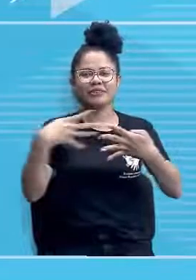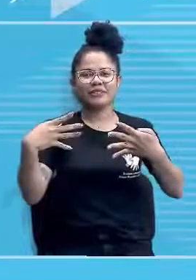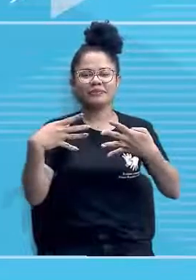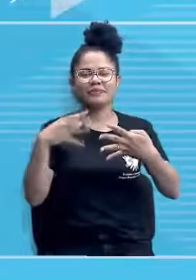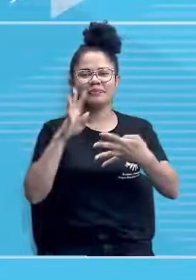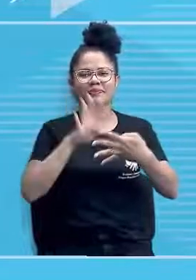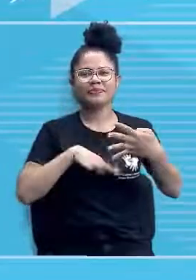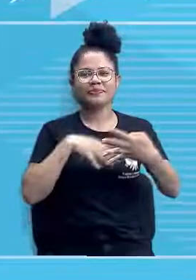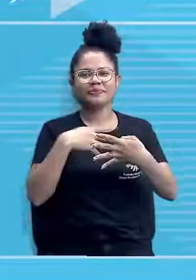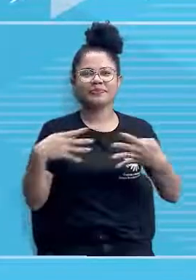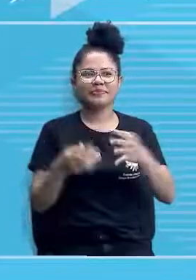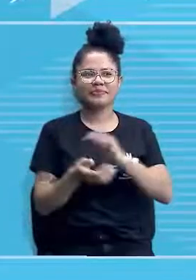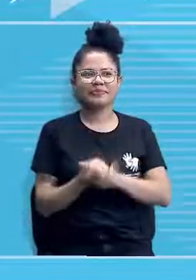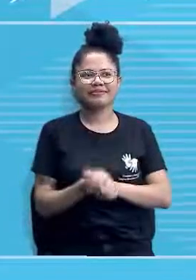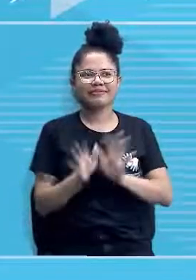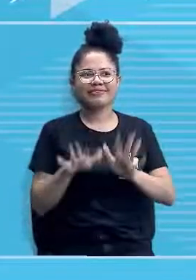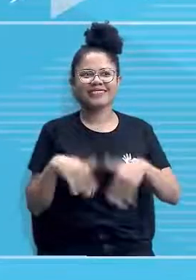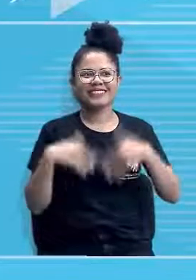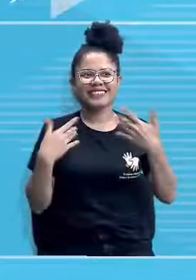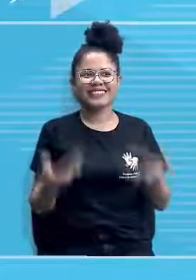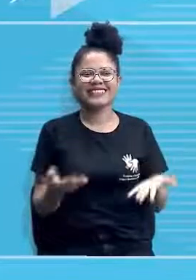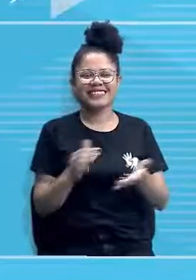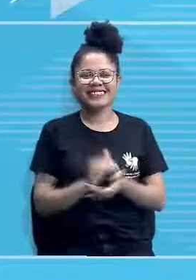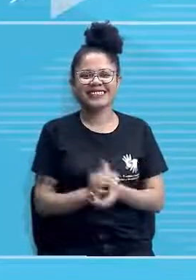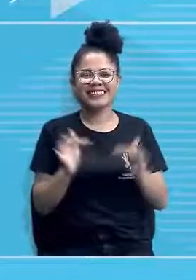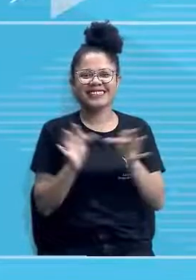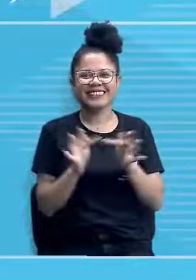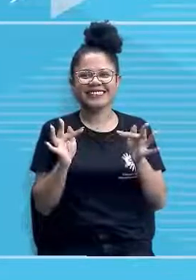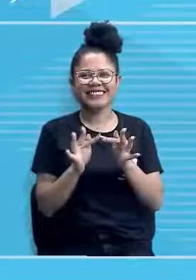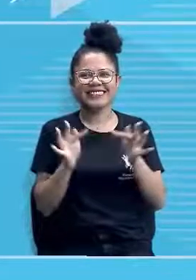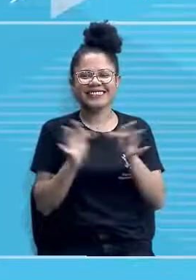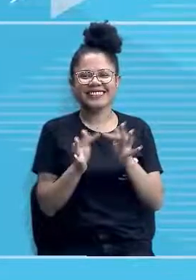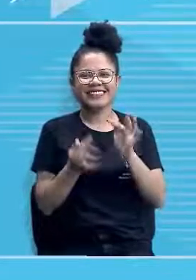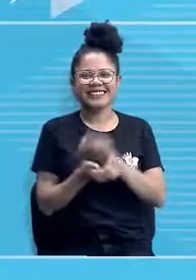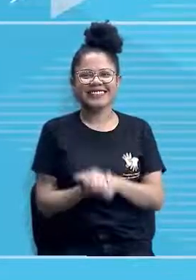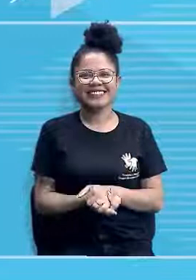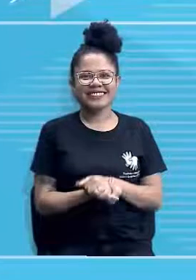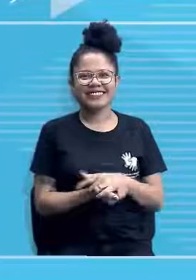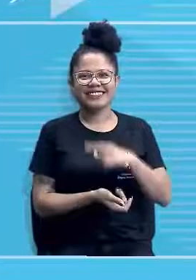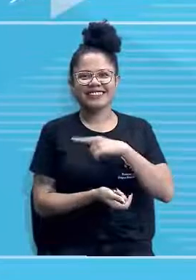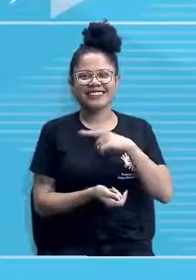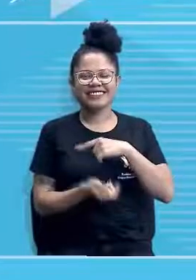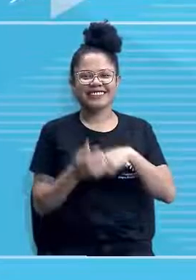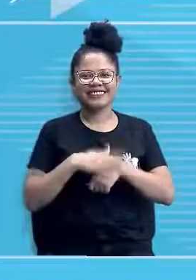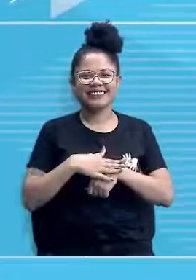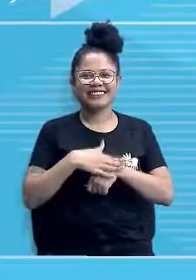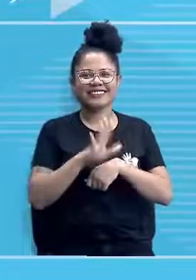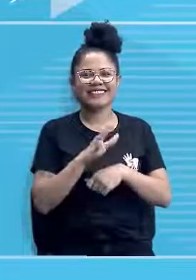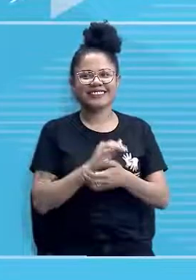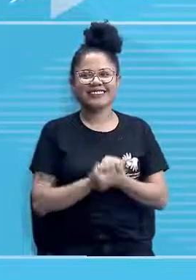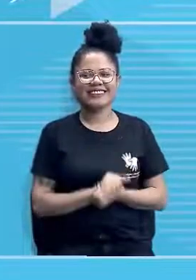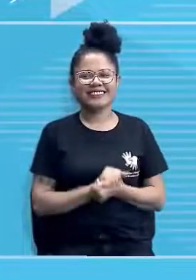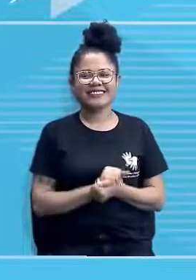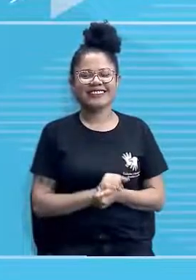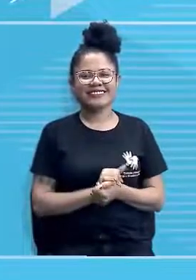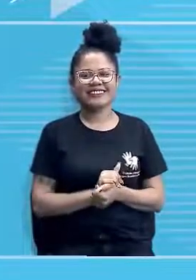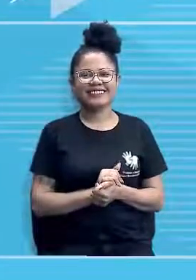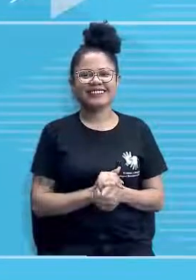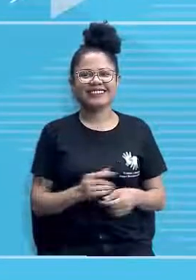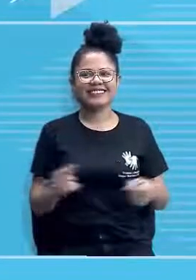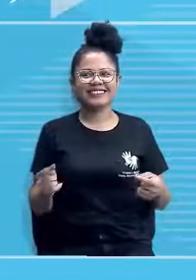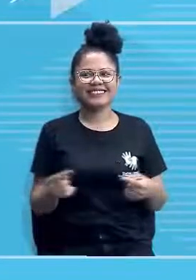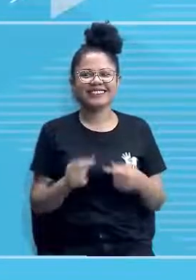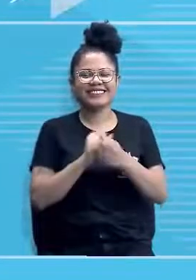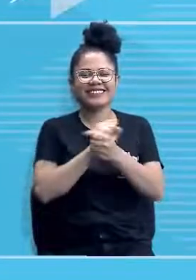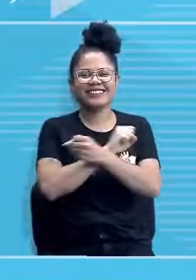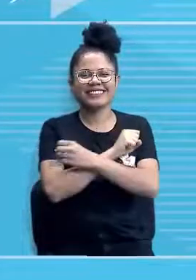quem está mais acima nessas funções Com certeza terá o maior ponto de fusão e ebulição terá